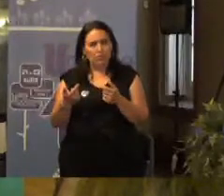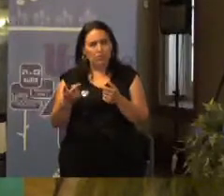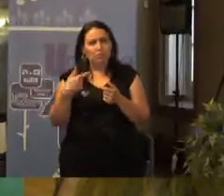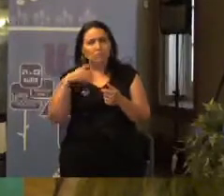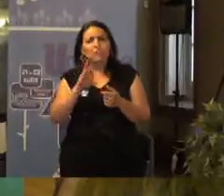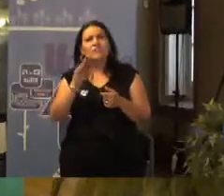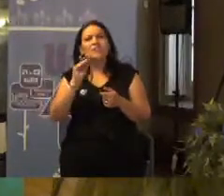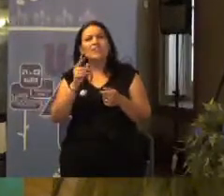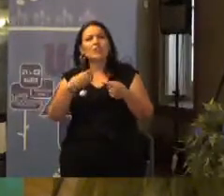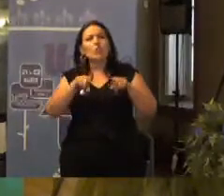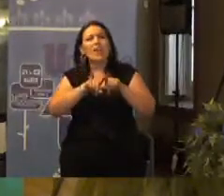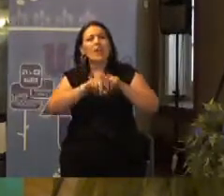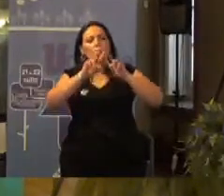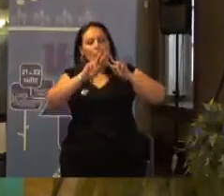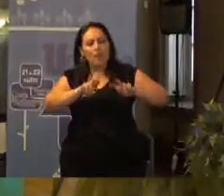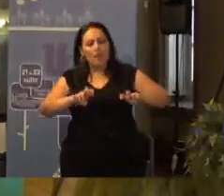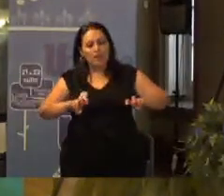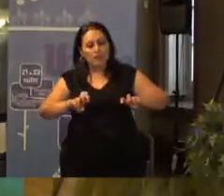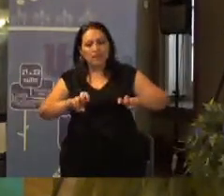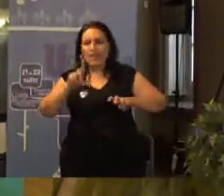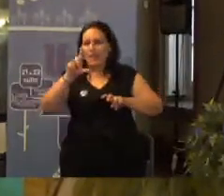uma análise leninista